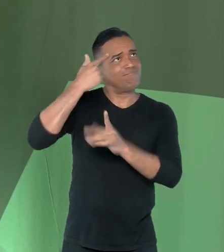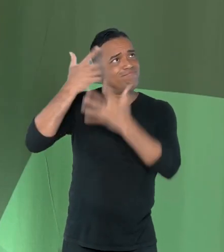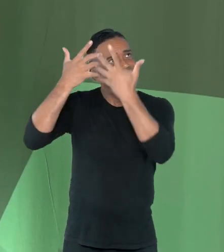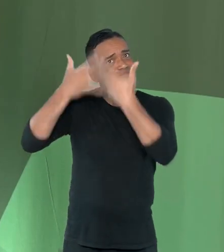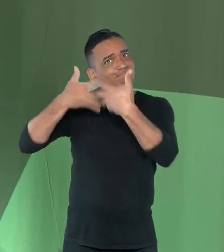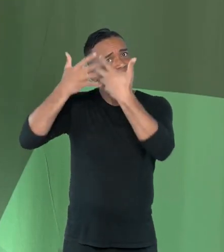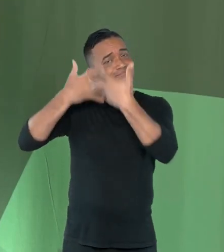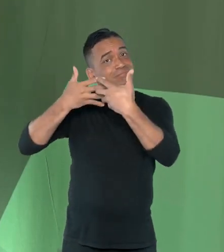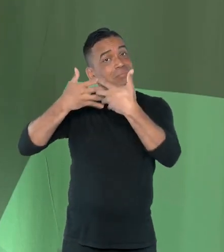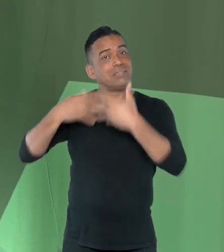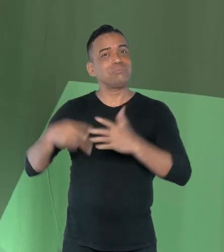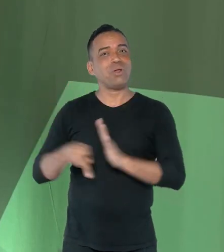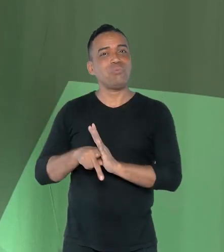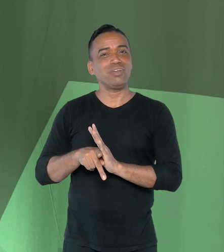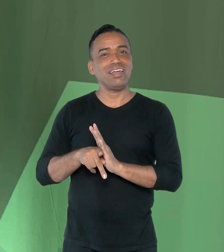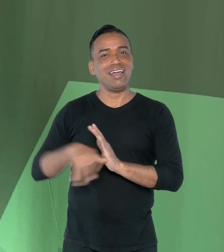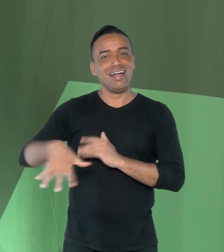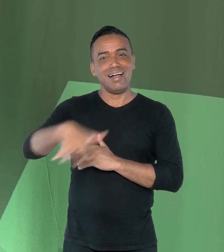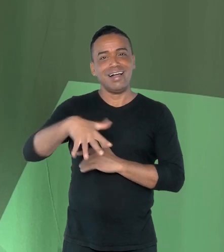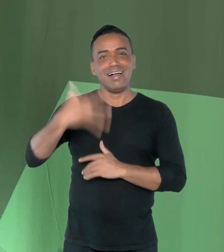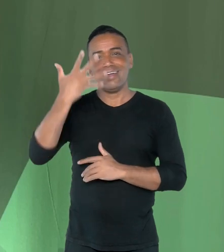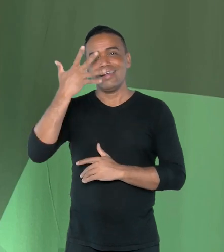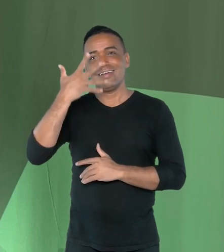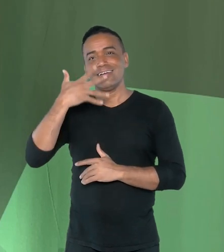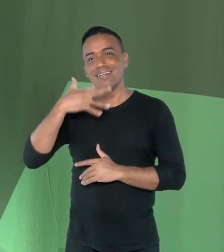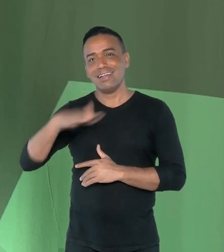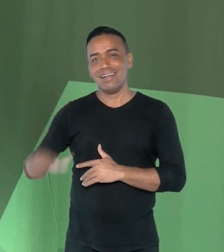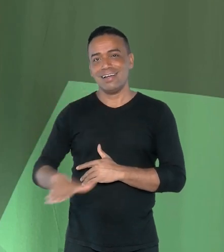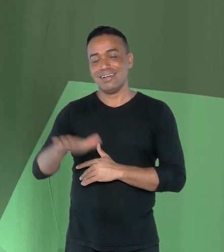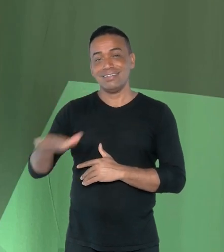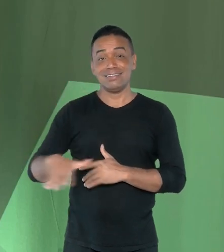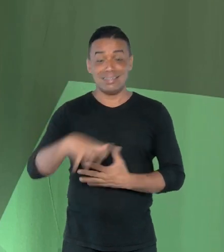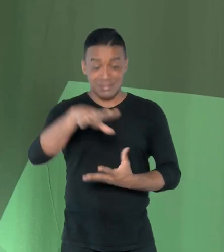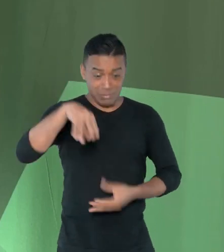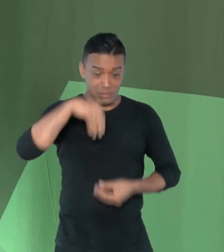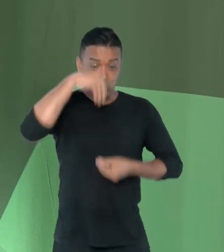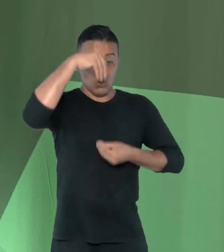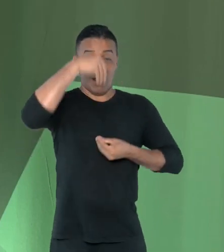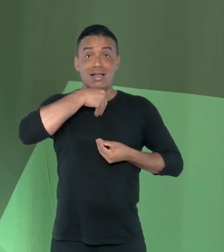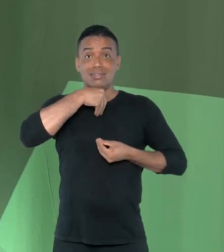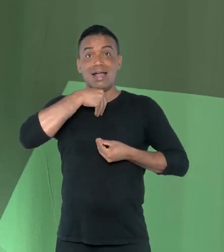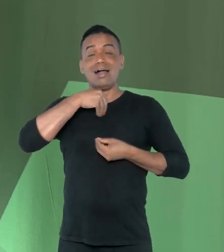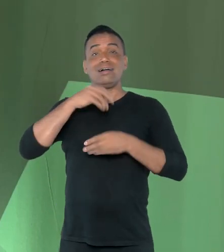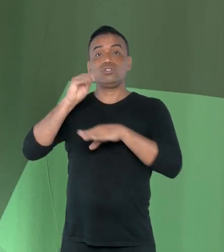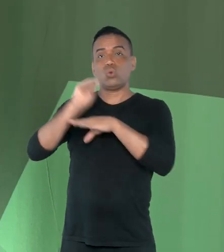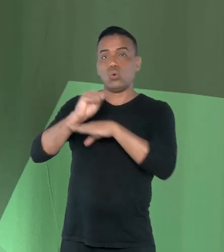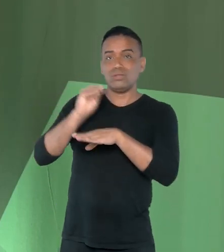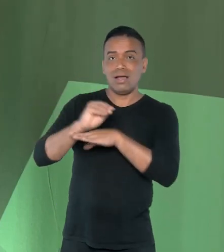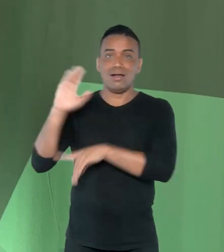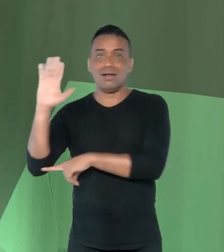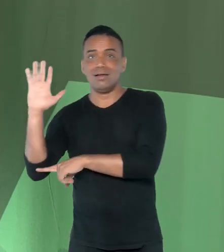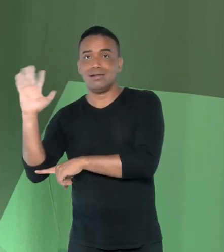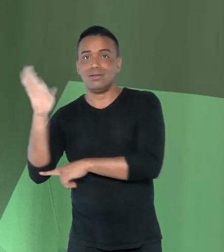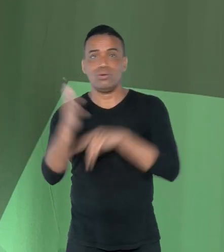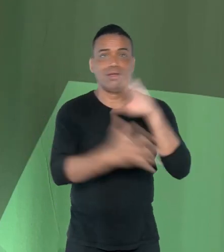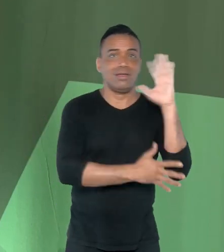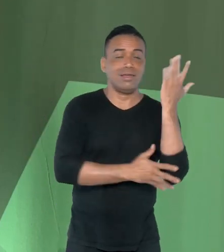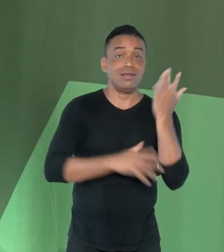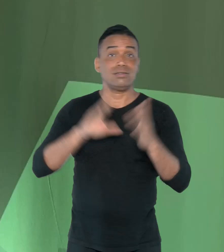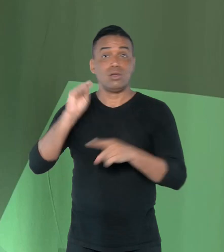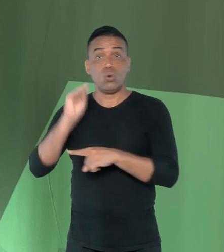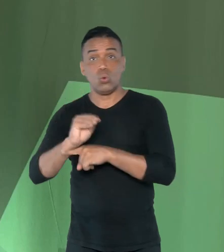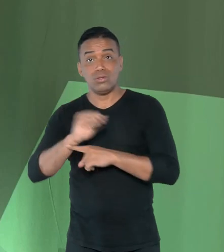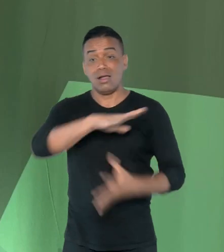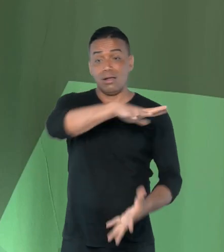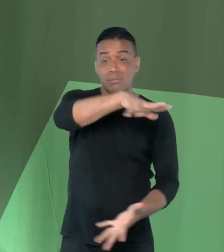E é para criança, né? Fala de espiritualidade para criança, fala de cuidar do meio ambiente, de cuidar do planeta, das pessoas, de